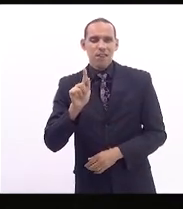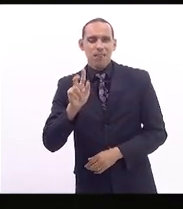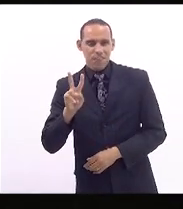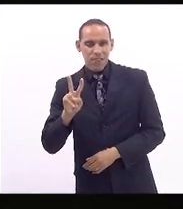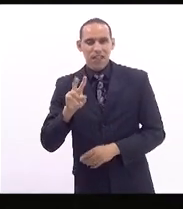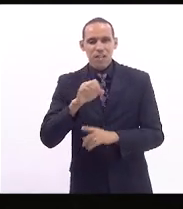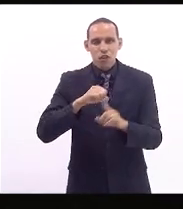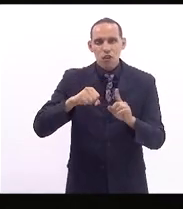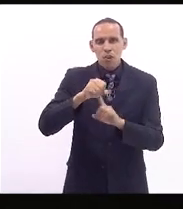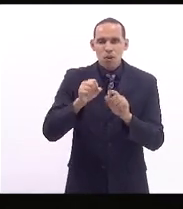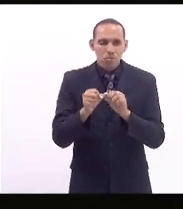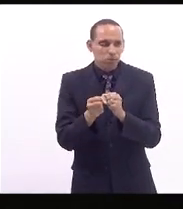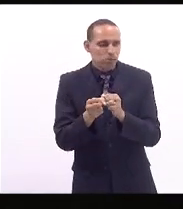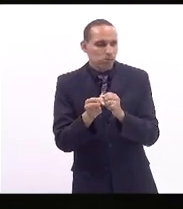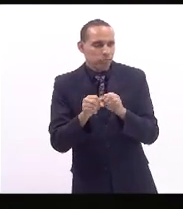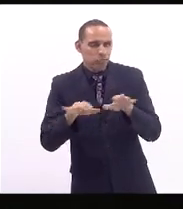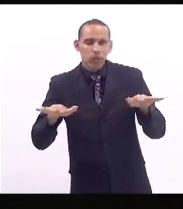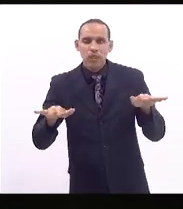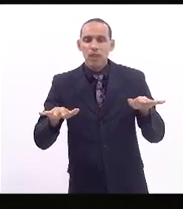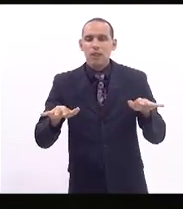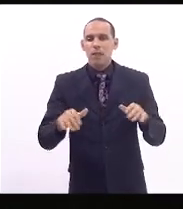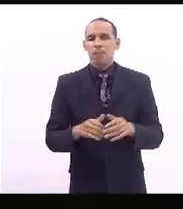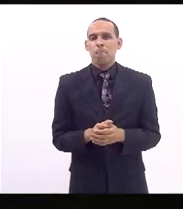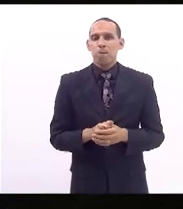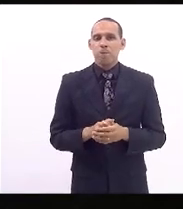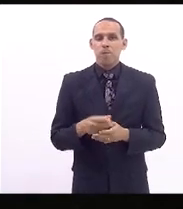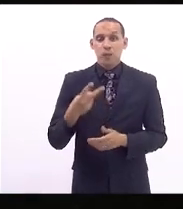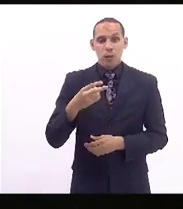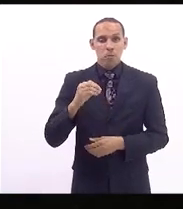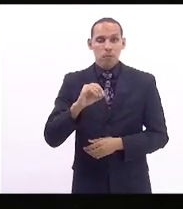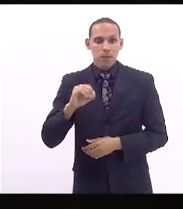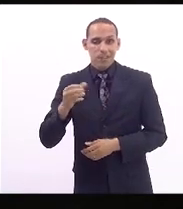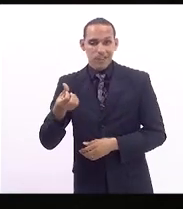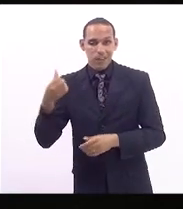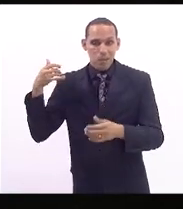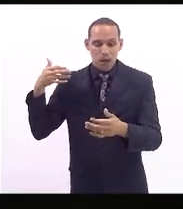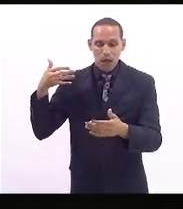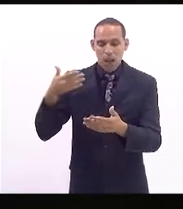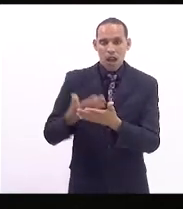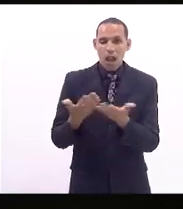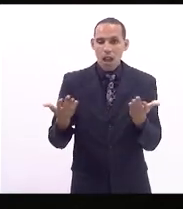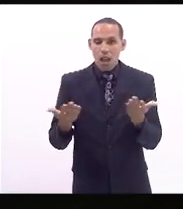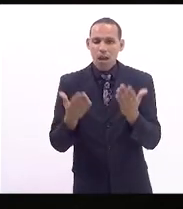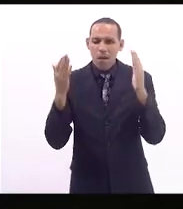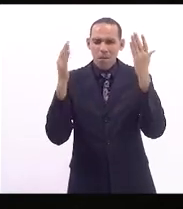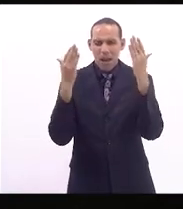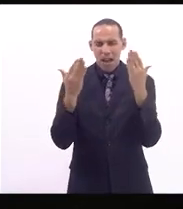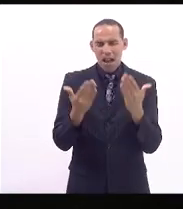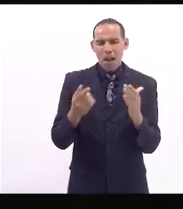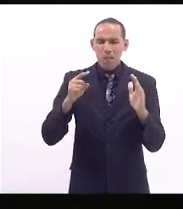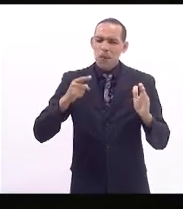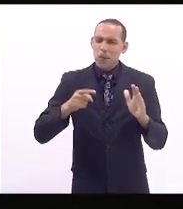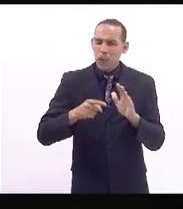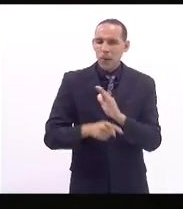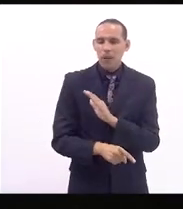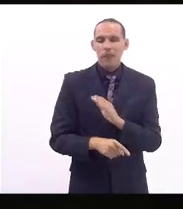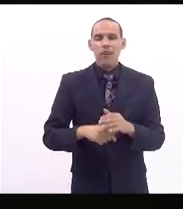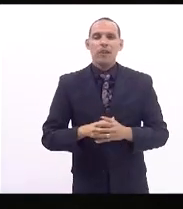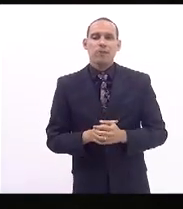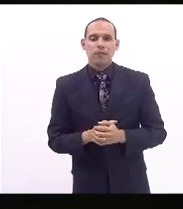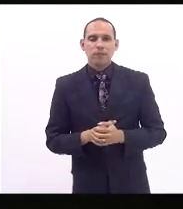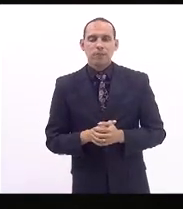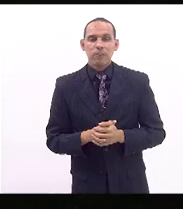social divulgou como tem feito desde 2006 uma análise profunda né